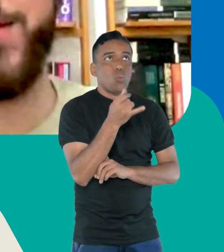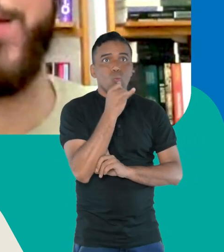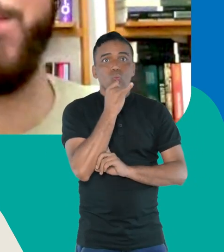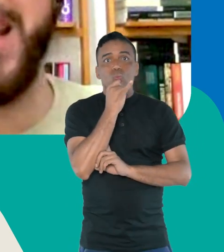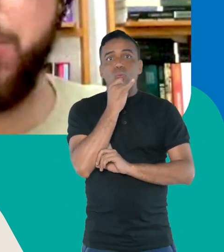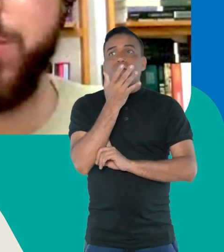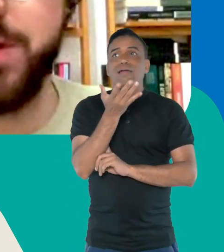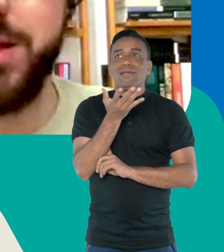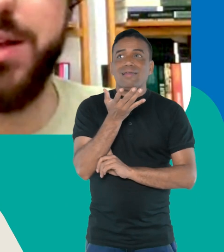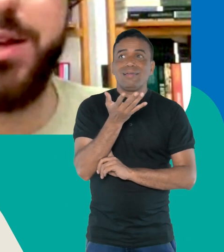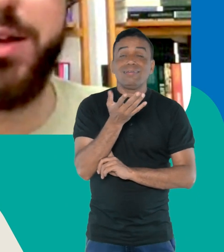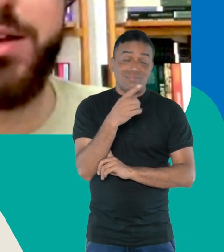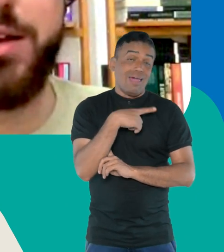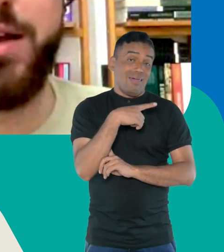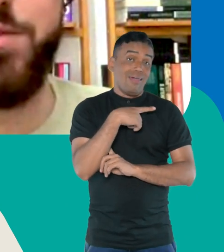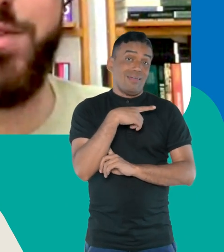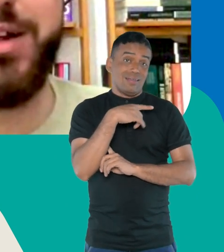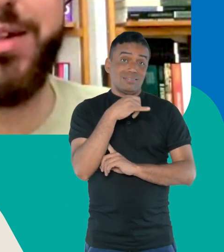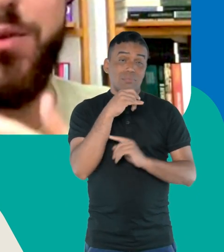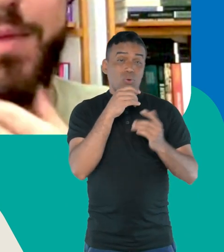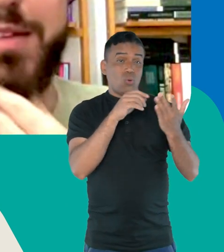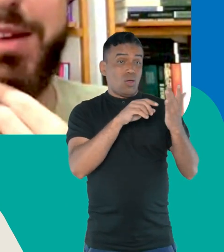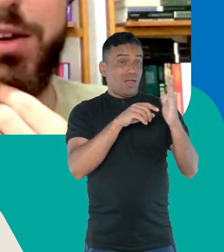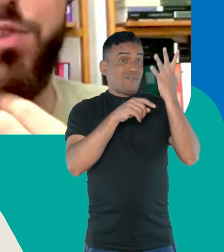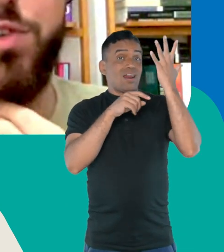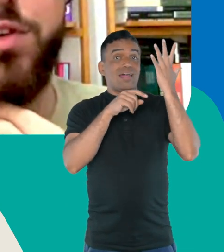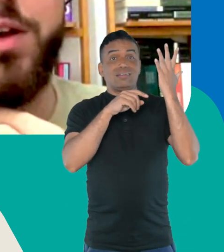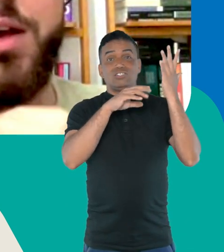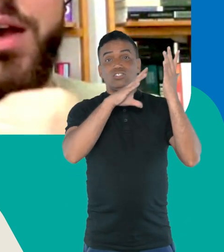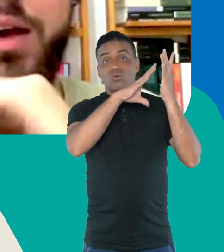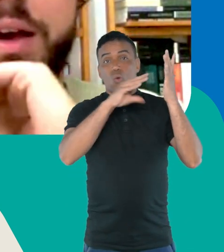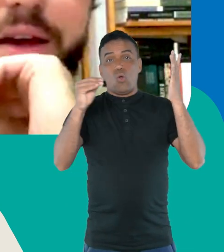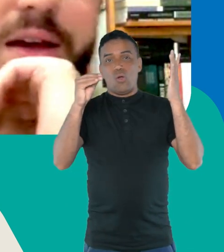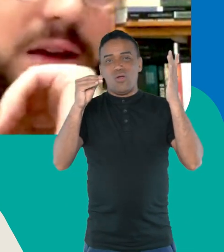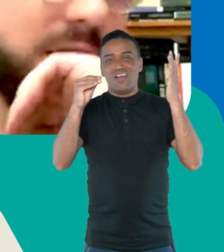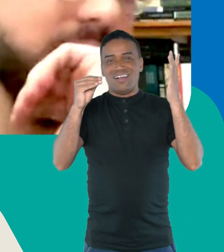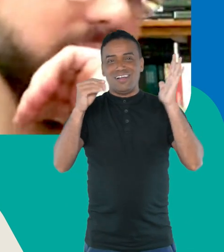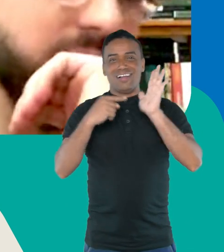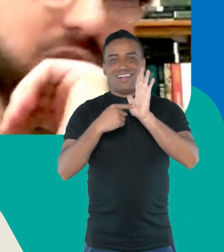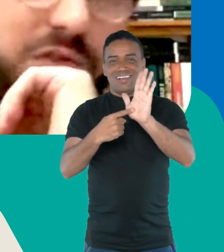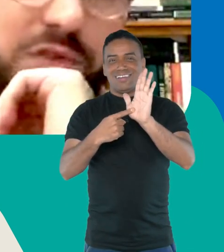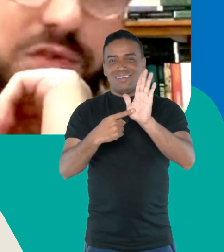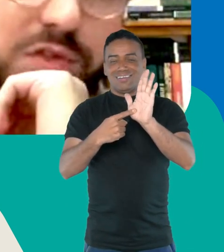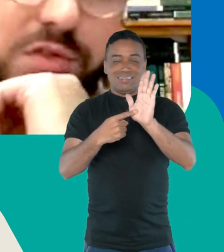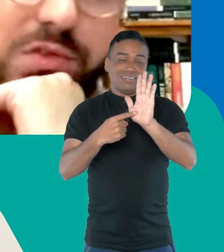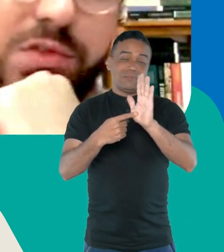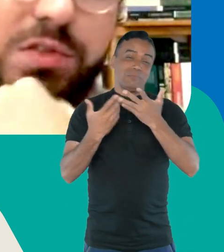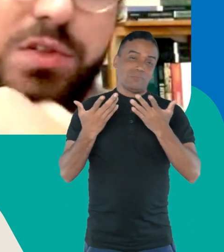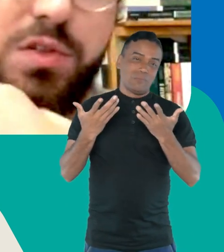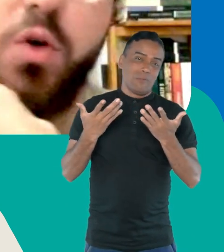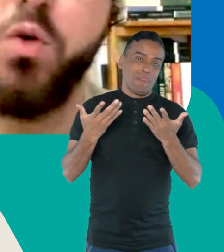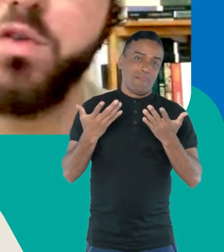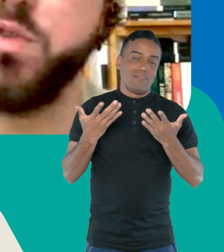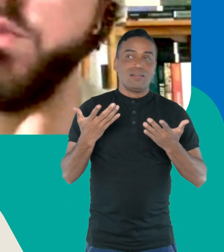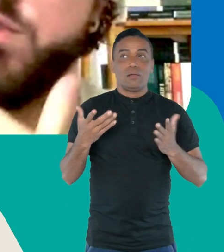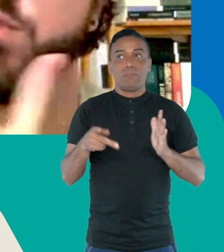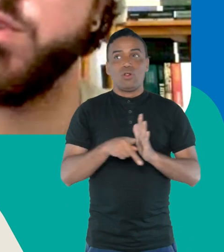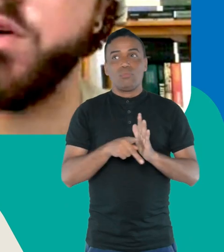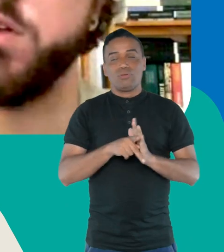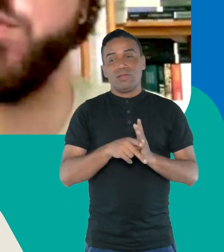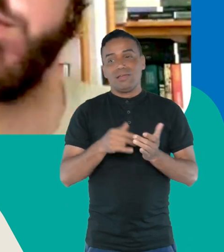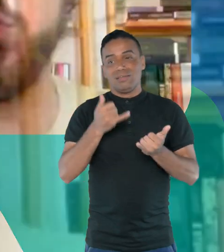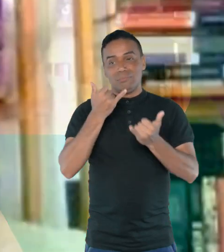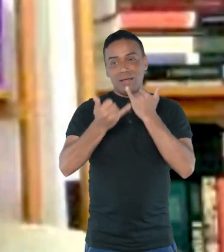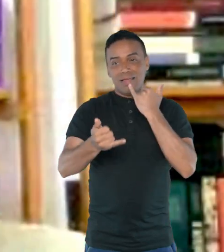embora você tenha espelhos, né, que reflitam bastante de rostos,